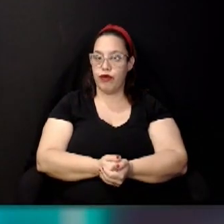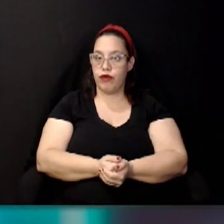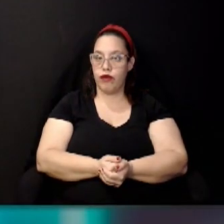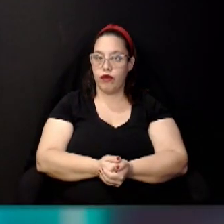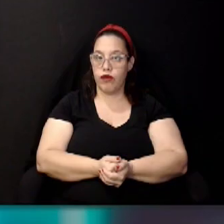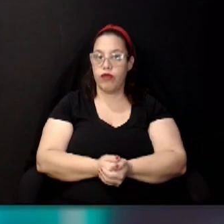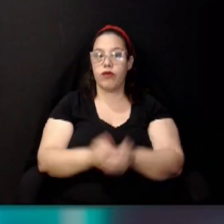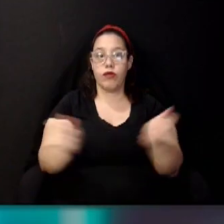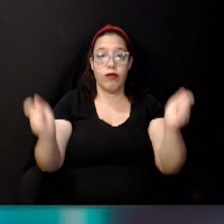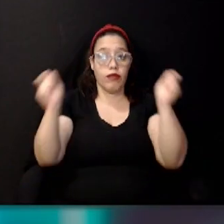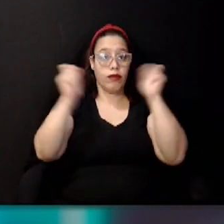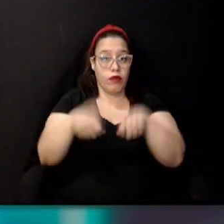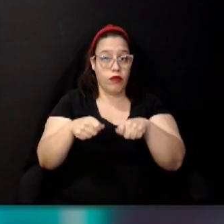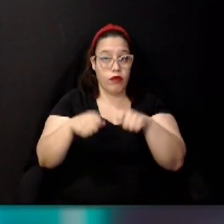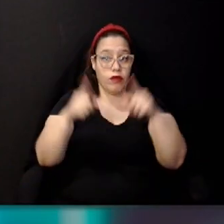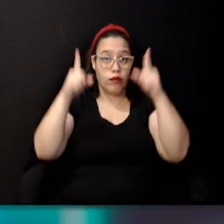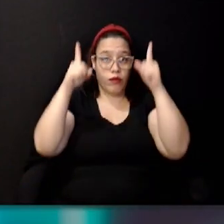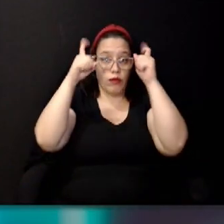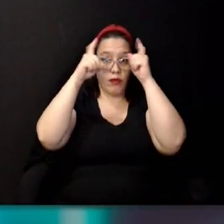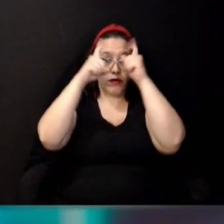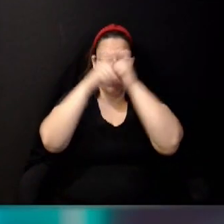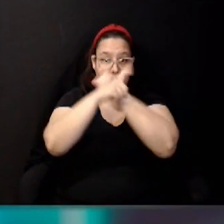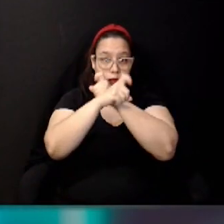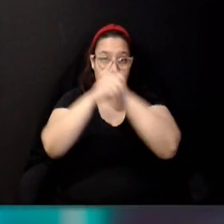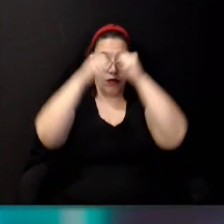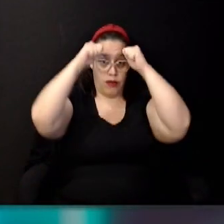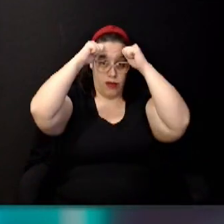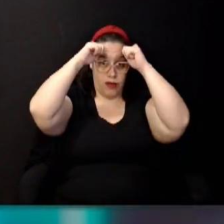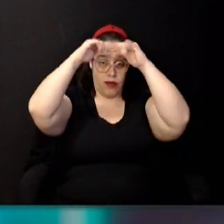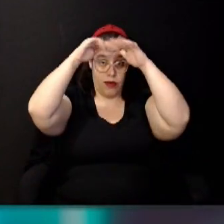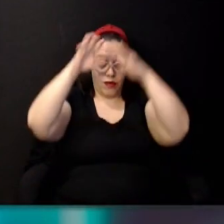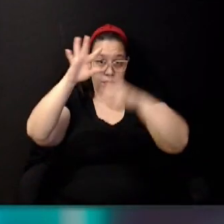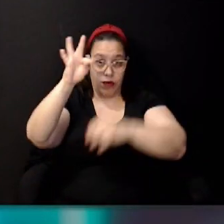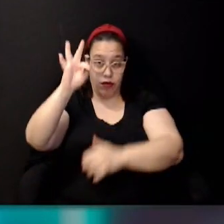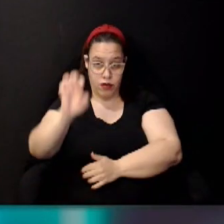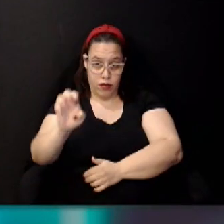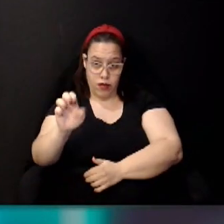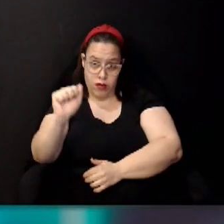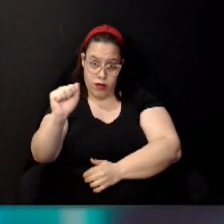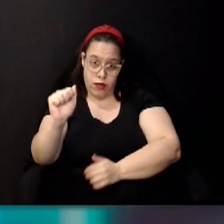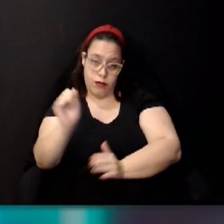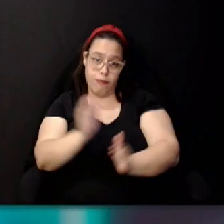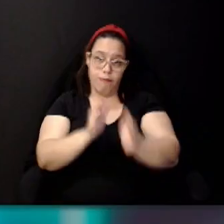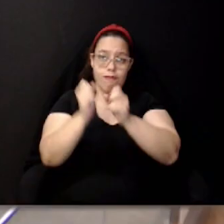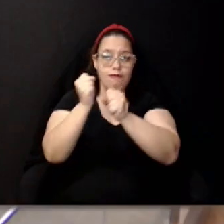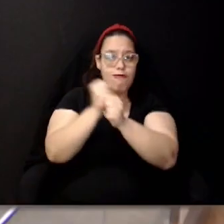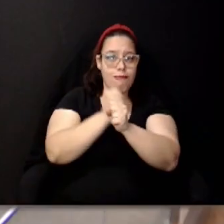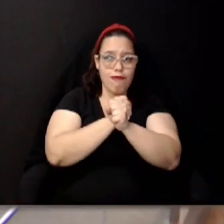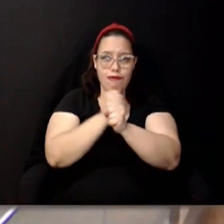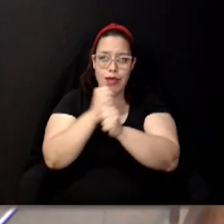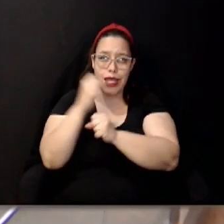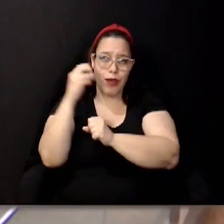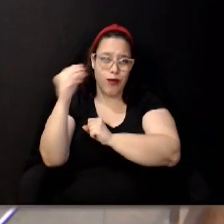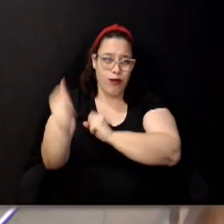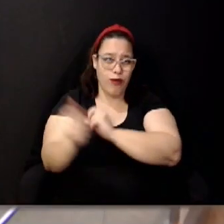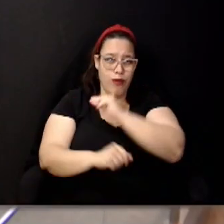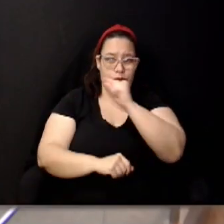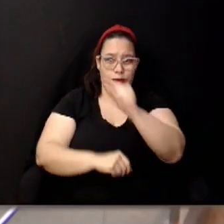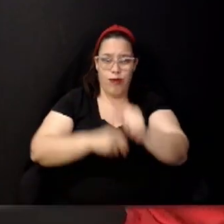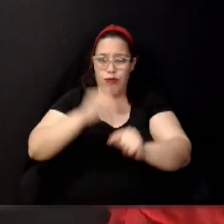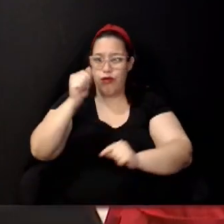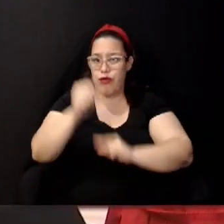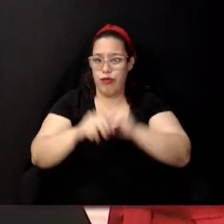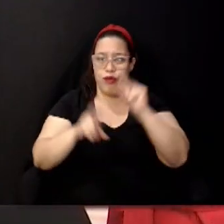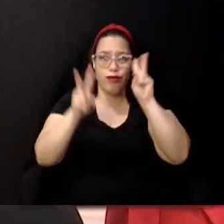Possibilidades e desafios no espectro do autismo. Um caminho construído a muitas mãos foi o tema da